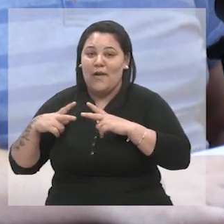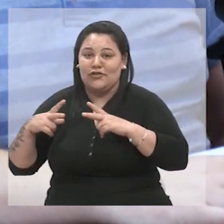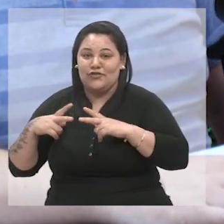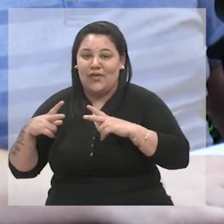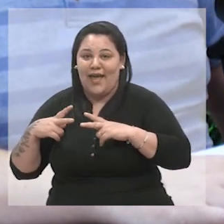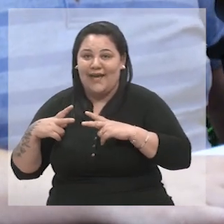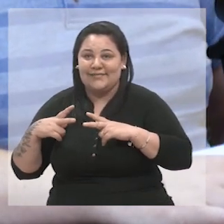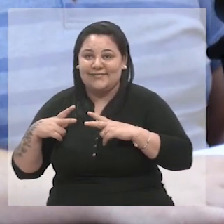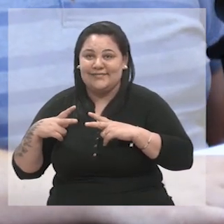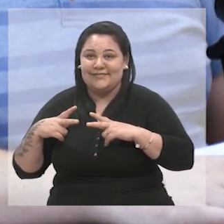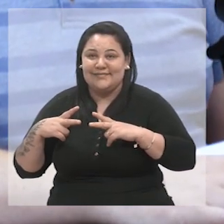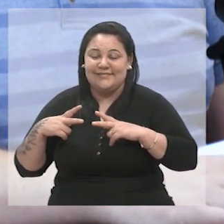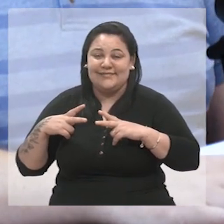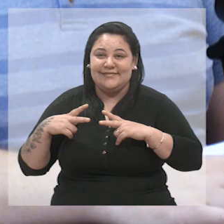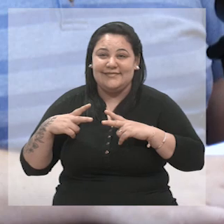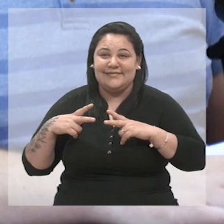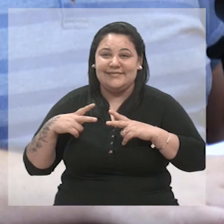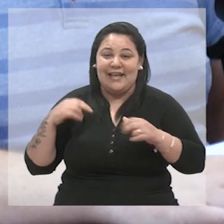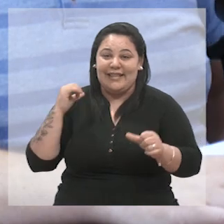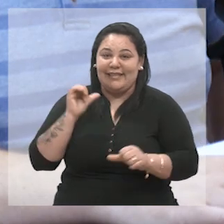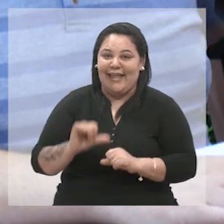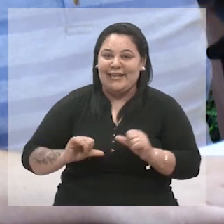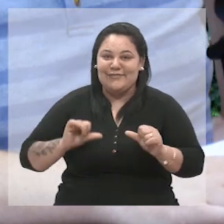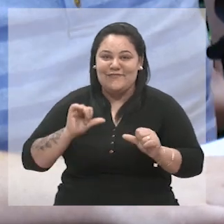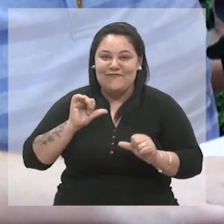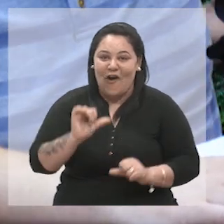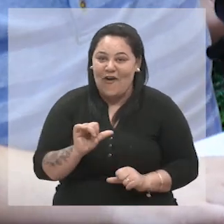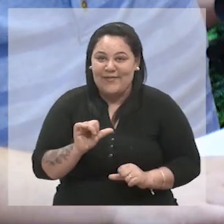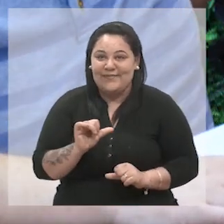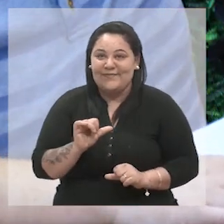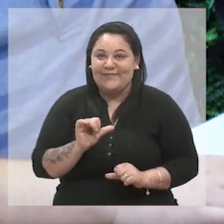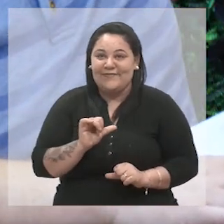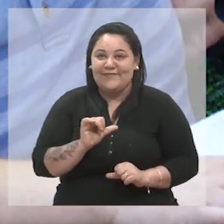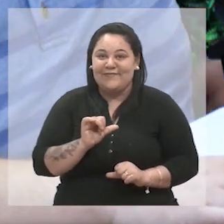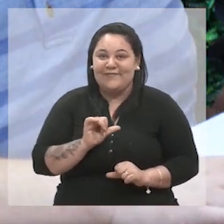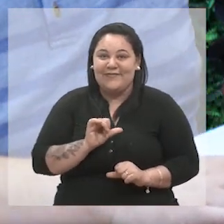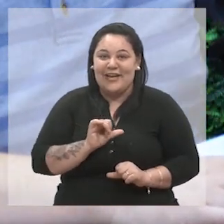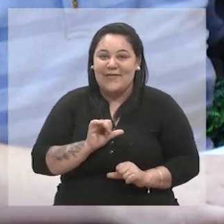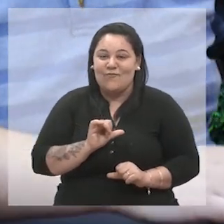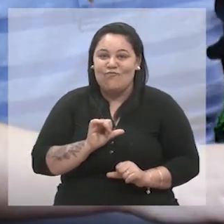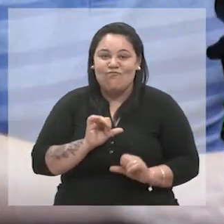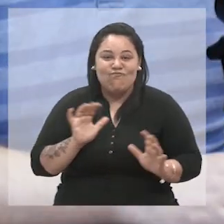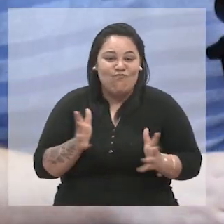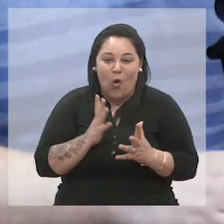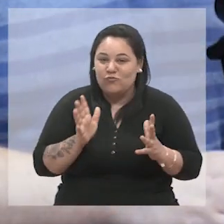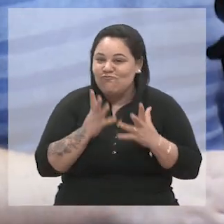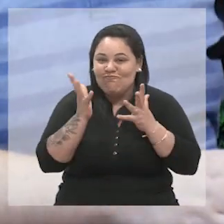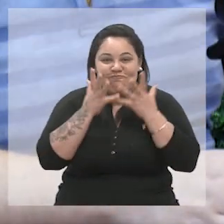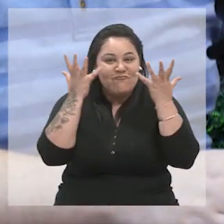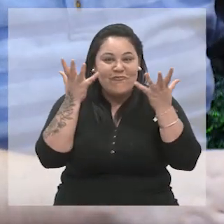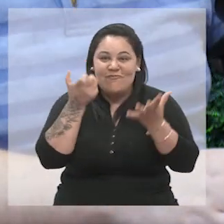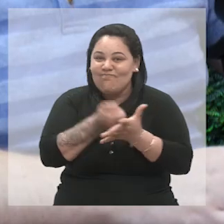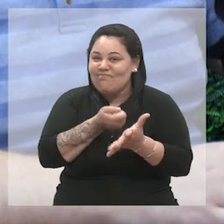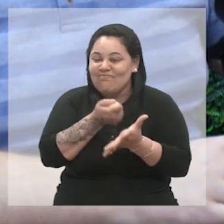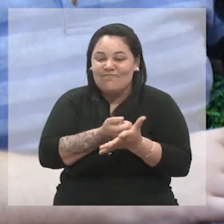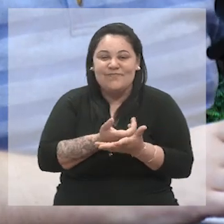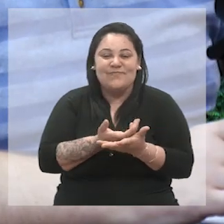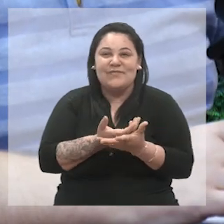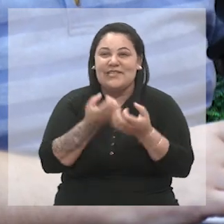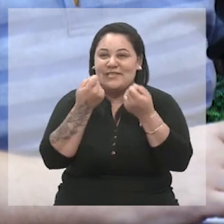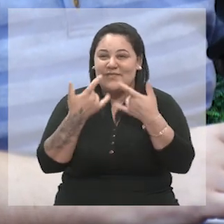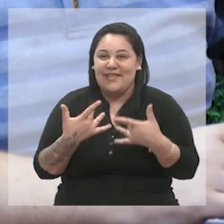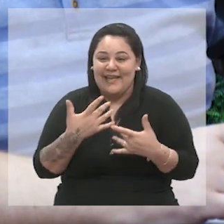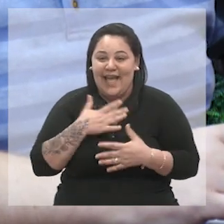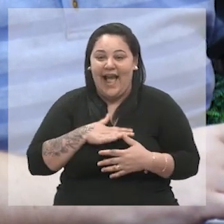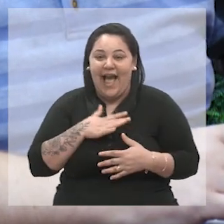Fonseca nas quatro linhas ali, que ele se transforma, ele vira num monstro, um cara que incentiva. Explica um pouco essa tua